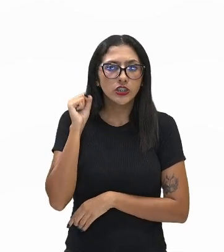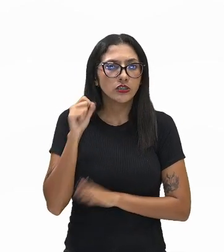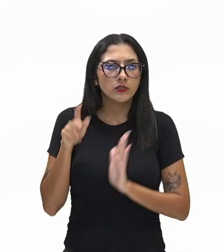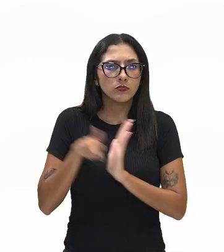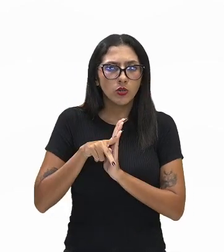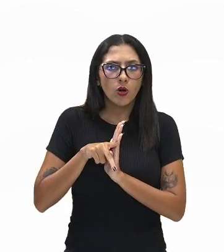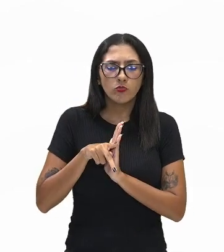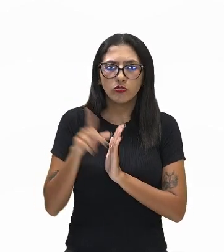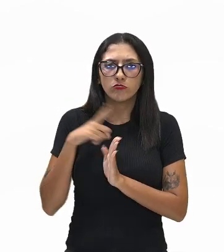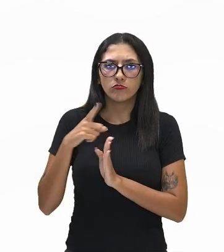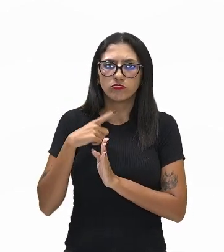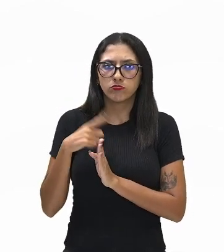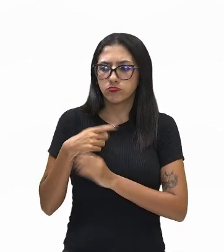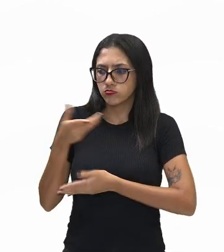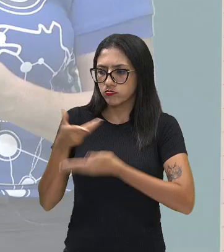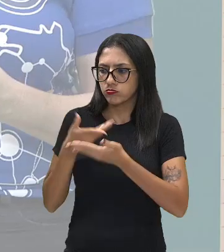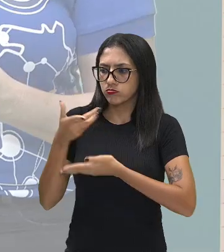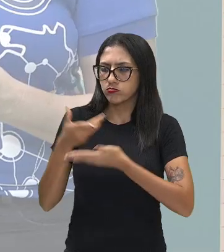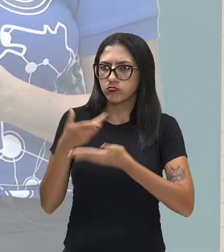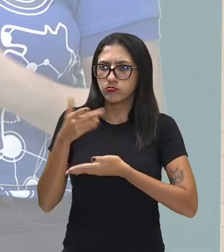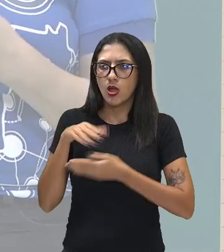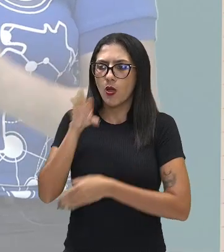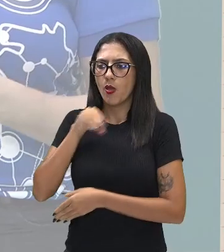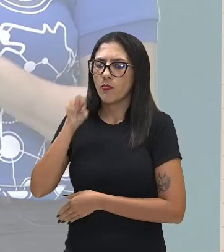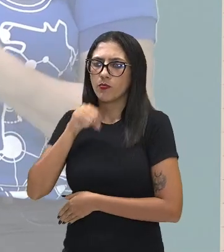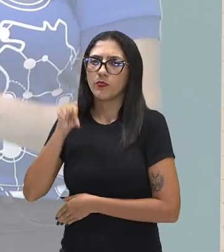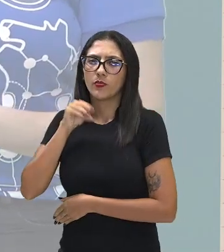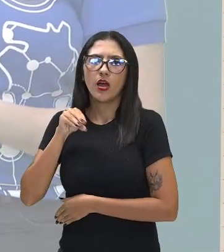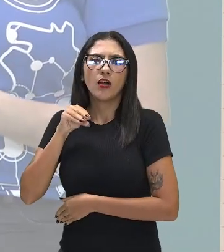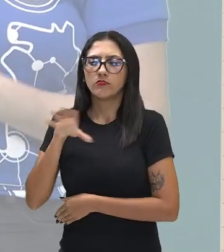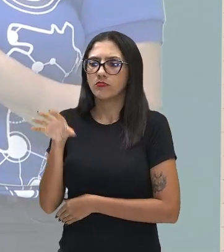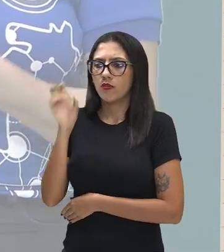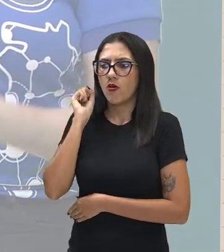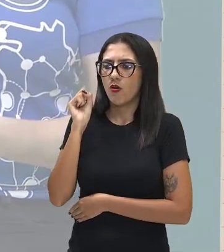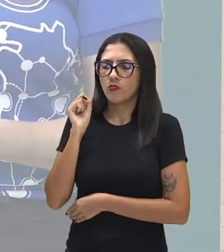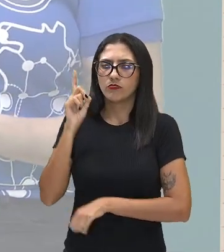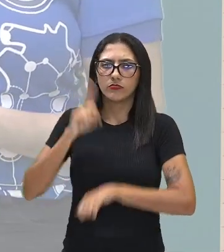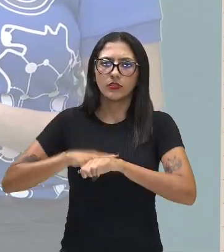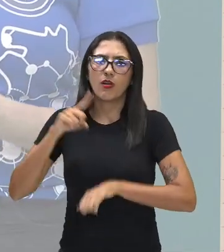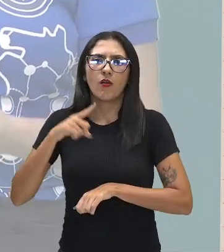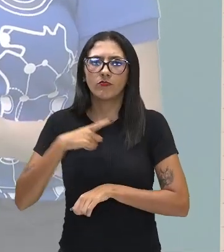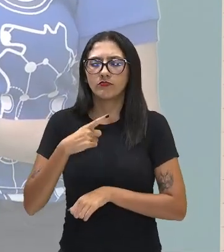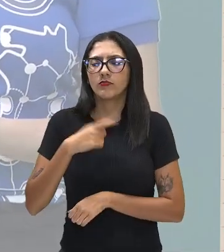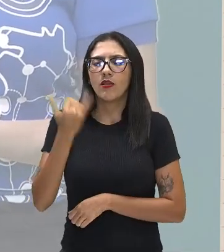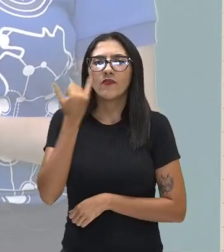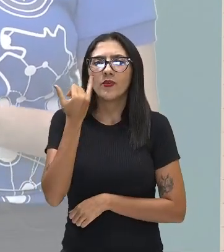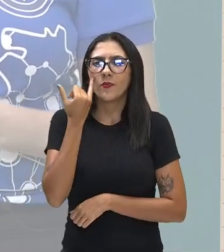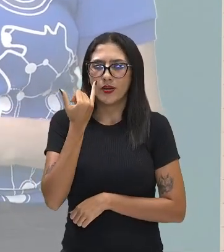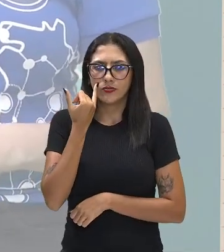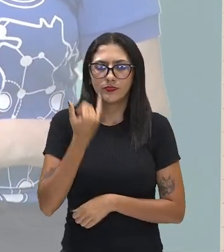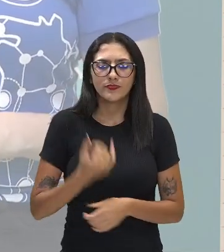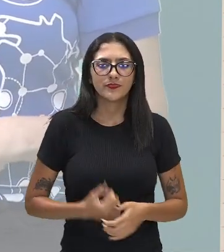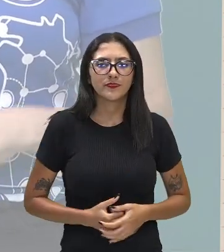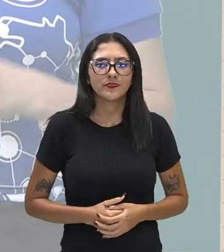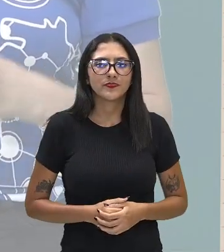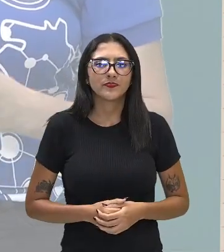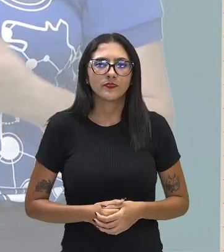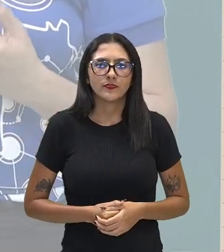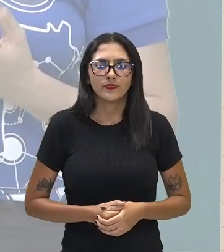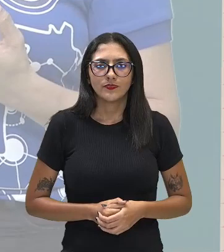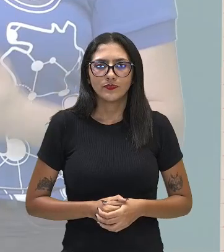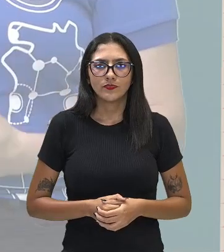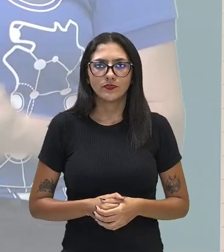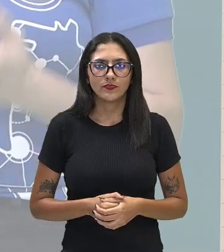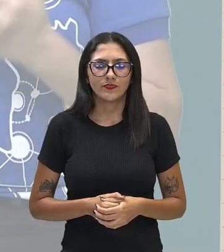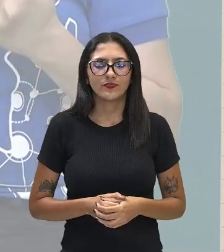ser recebida na hora, por isso que tem essa diferença, né? Vou ser mais rápido e mais prático. Vamos continuar. Os